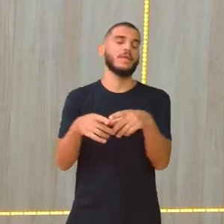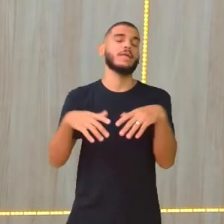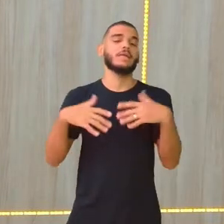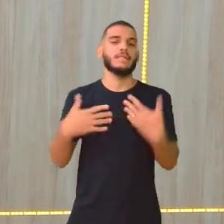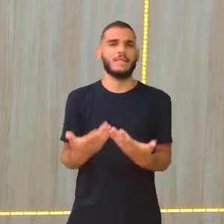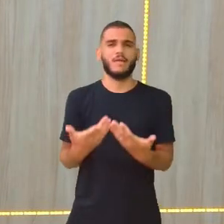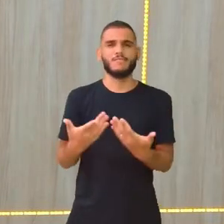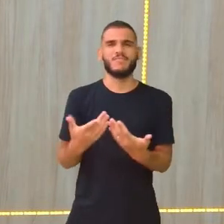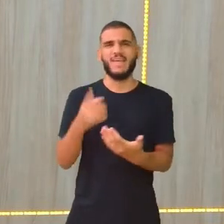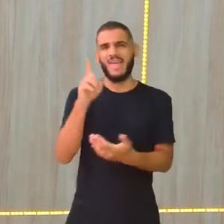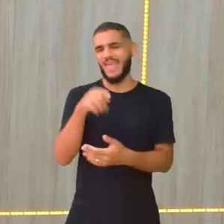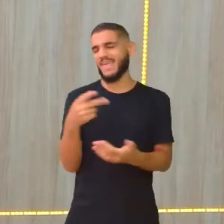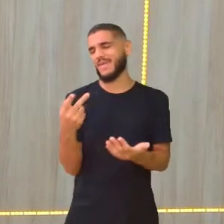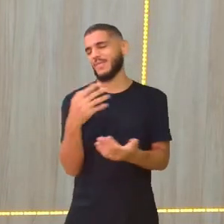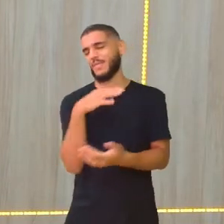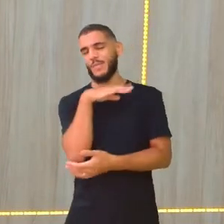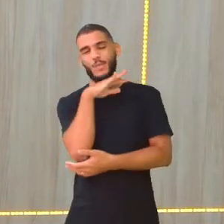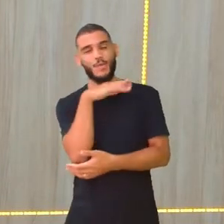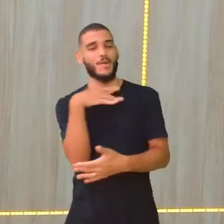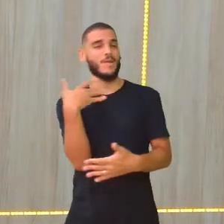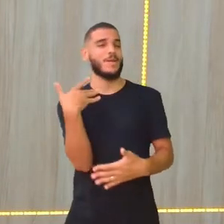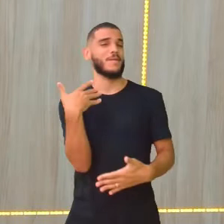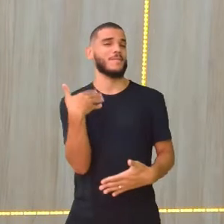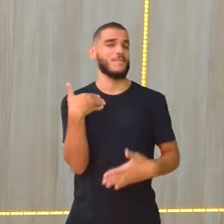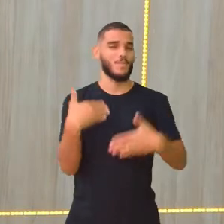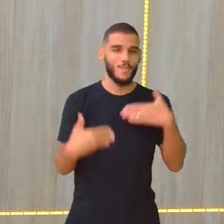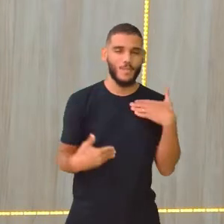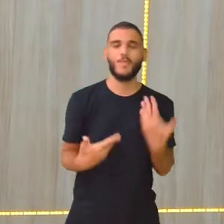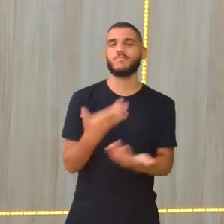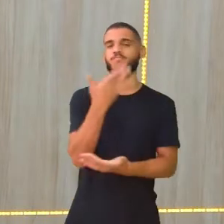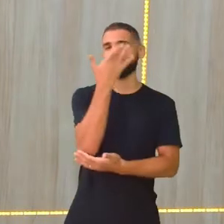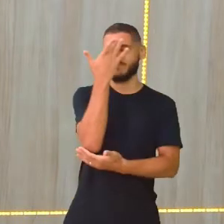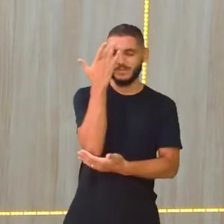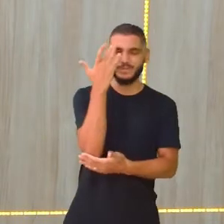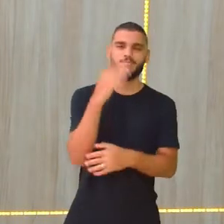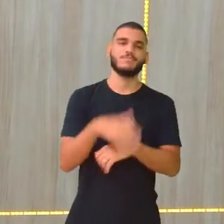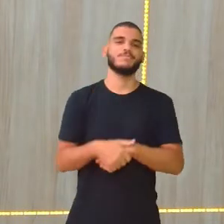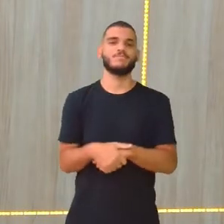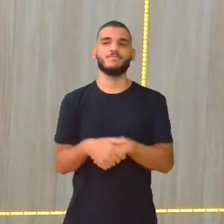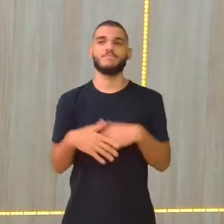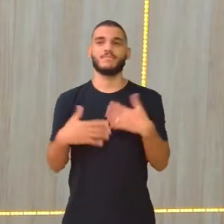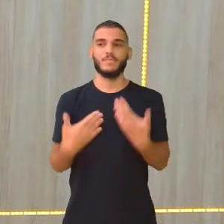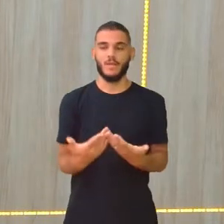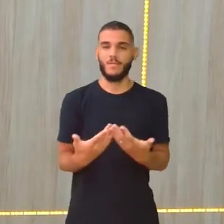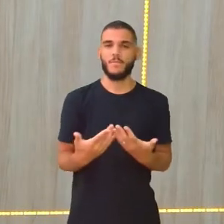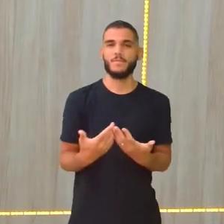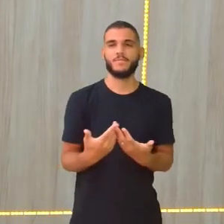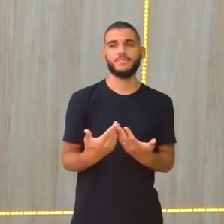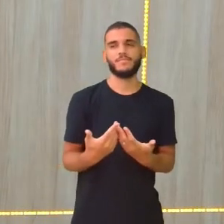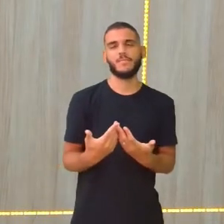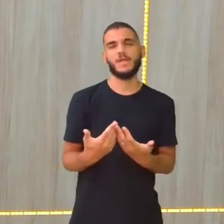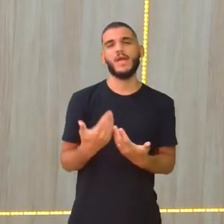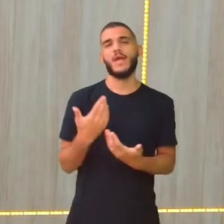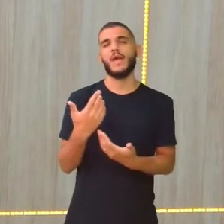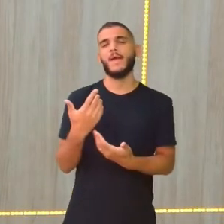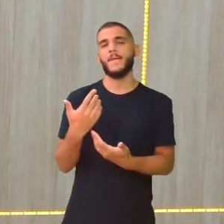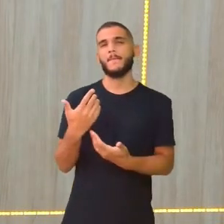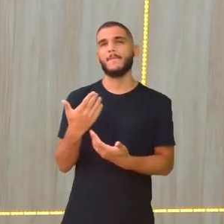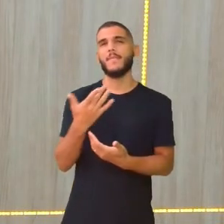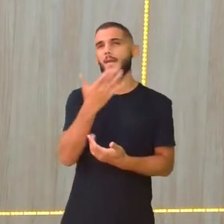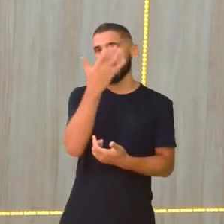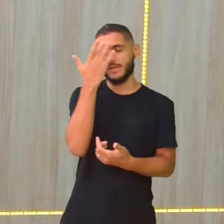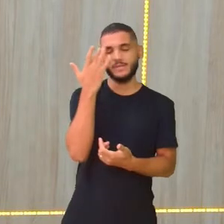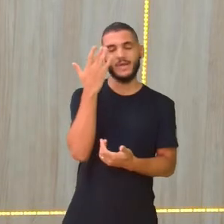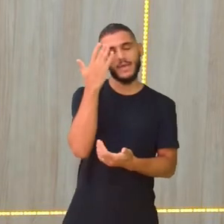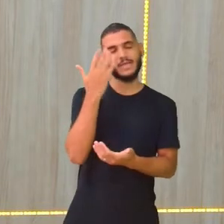seria bem-vindo esse tipo de insulina vindo desse grupo. Então, acreditam que alguns eram utilizados